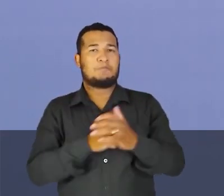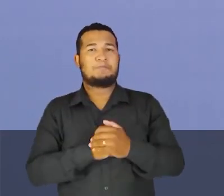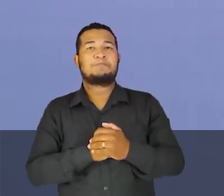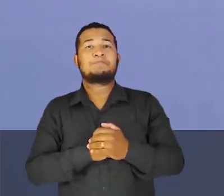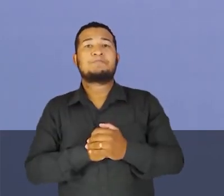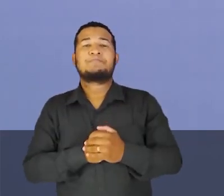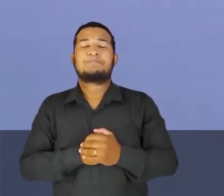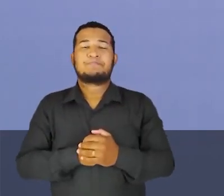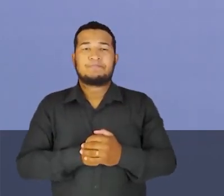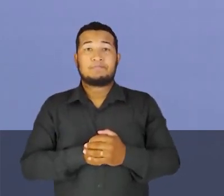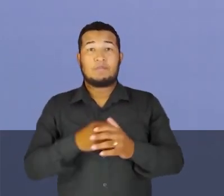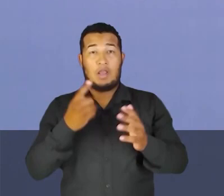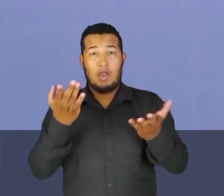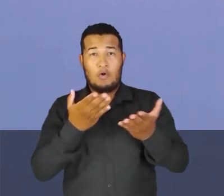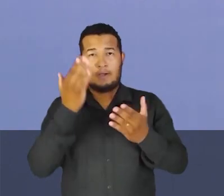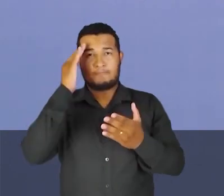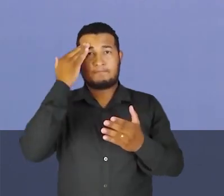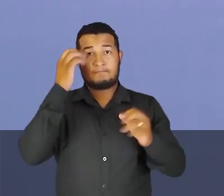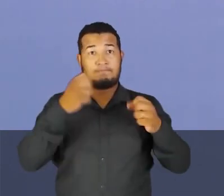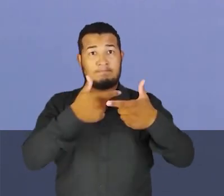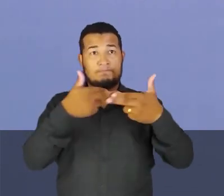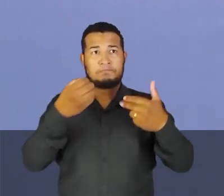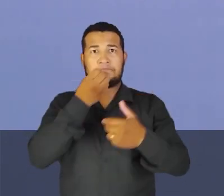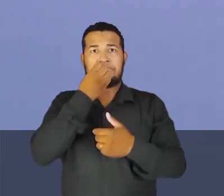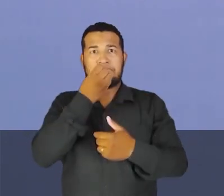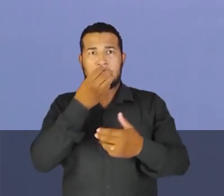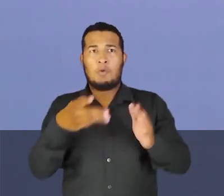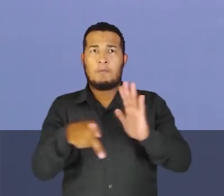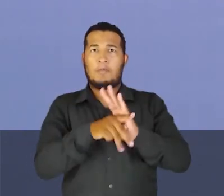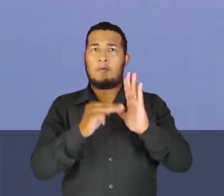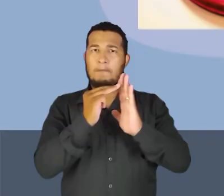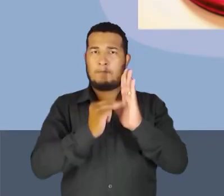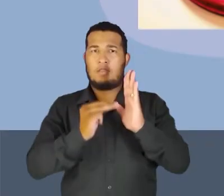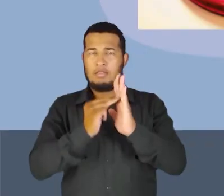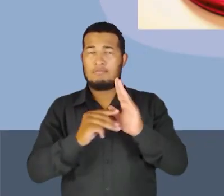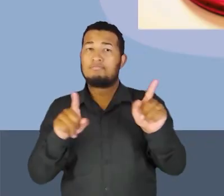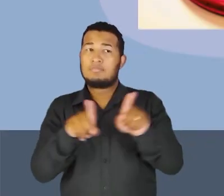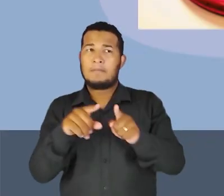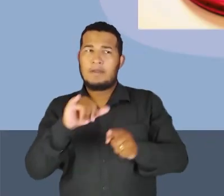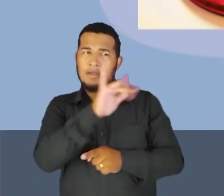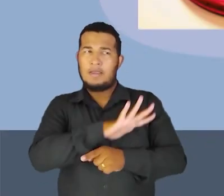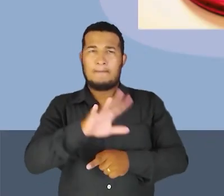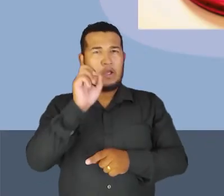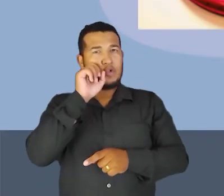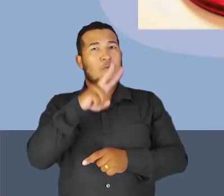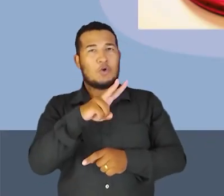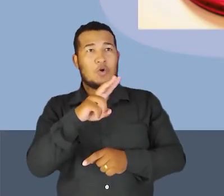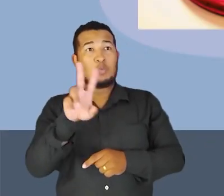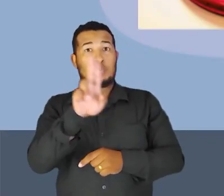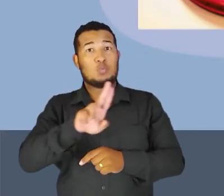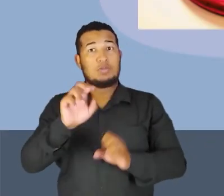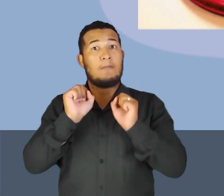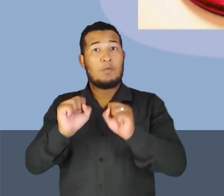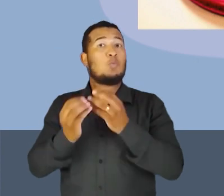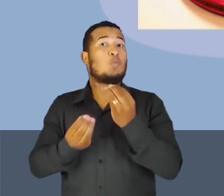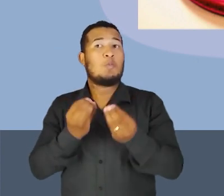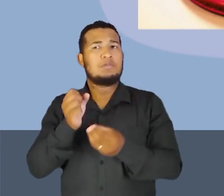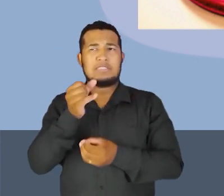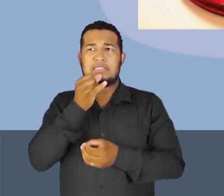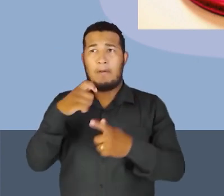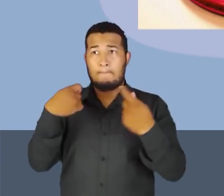Vamos entender um pouquinho as vantagens desse método e observe na imagem também, ele pode ser utilizado somente quando